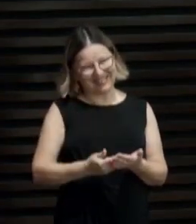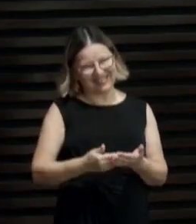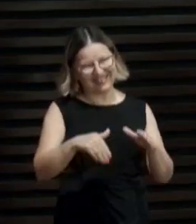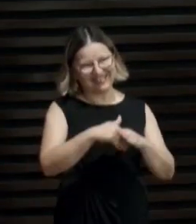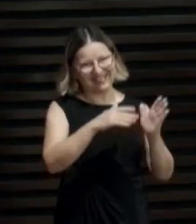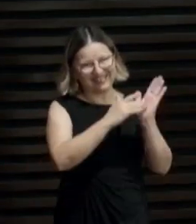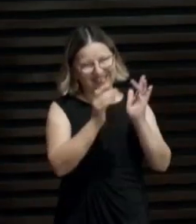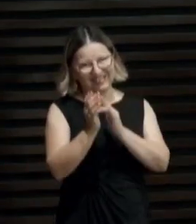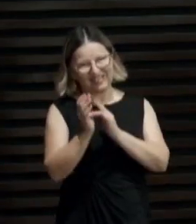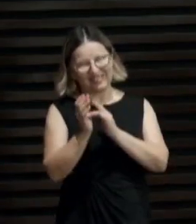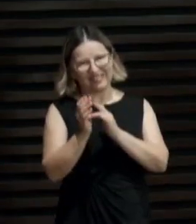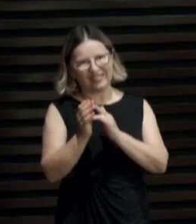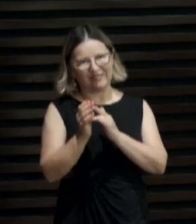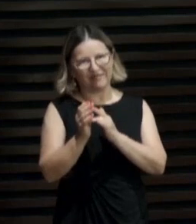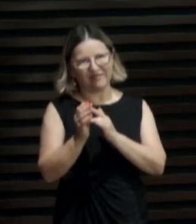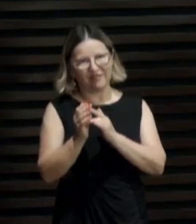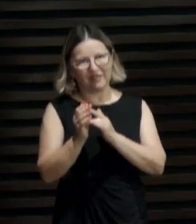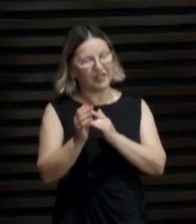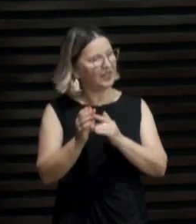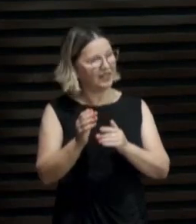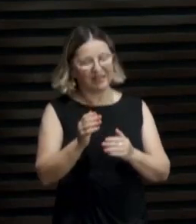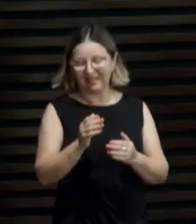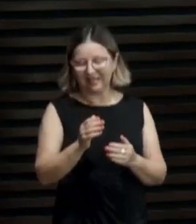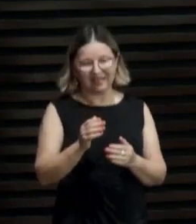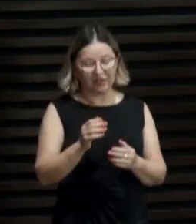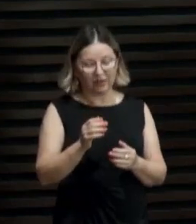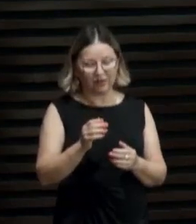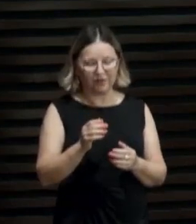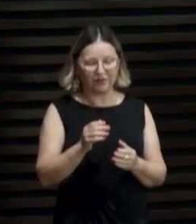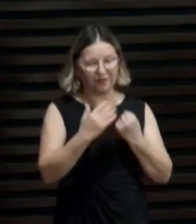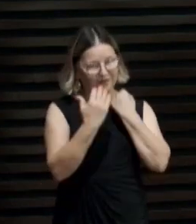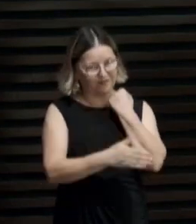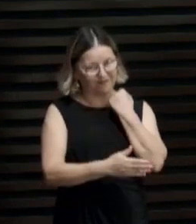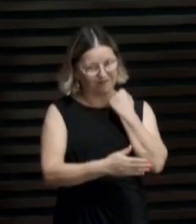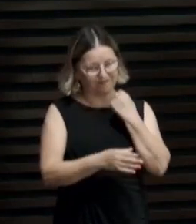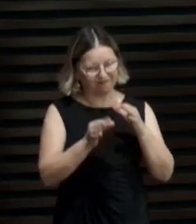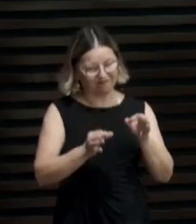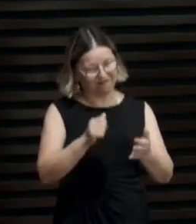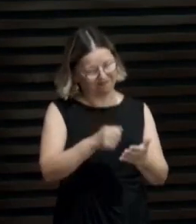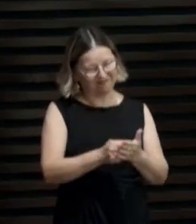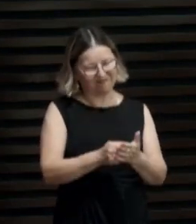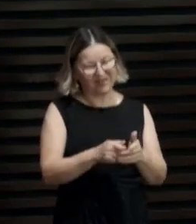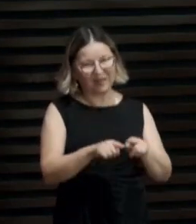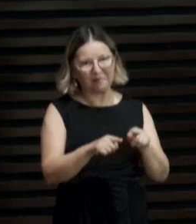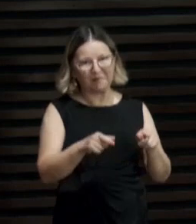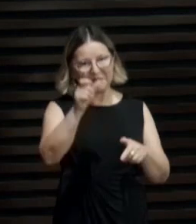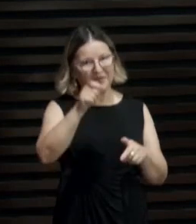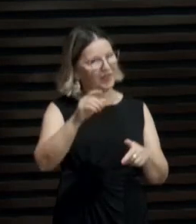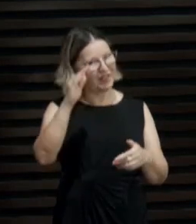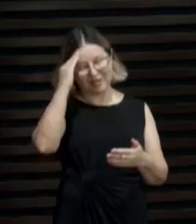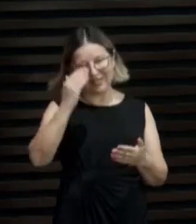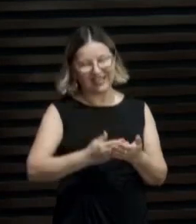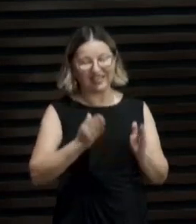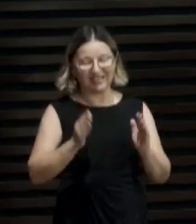Jesus não é julgado, mas quem não crê já está